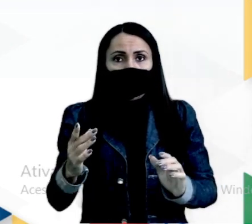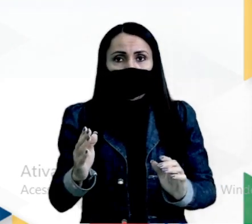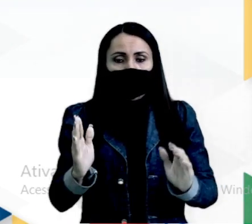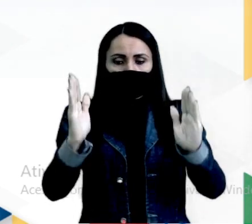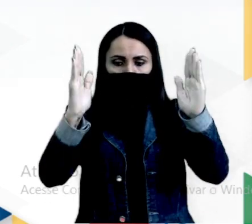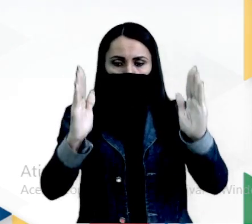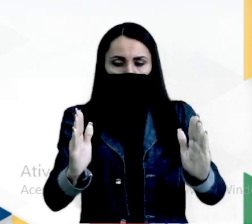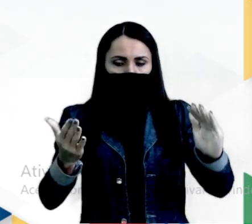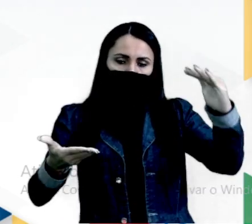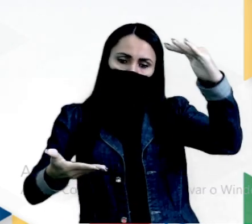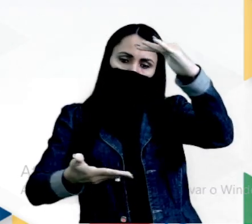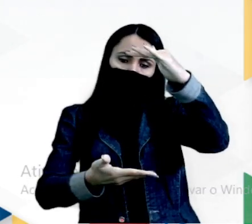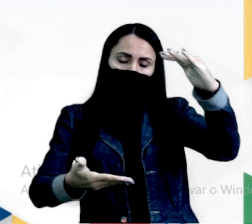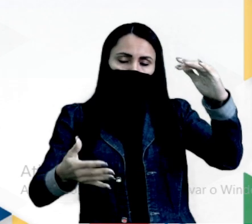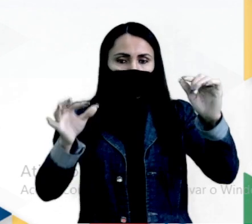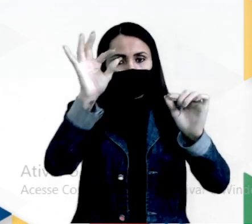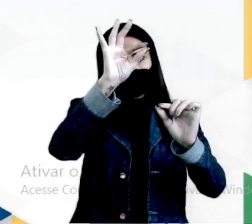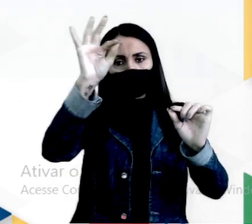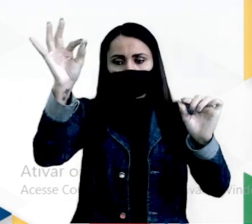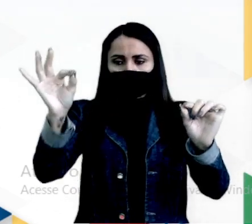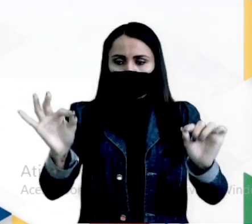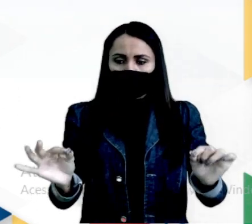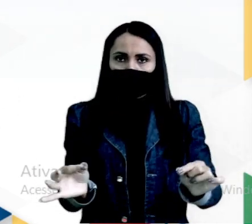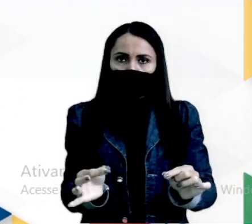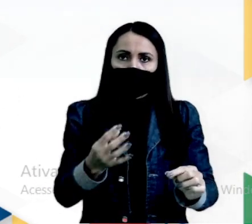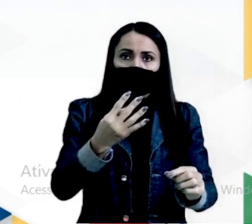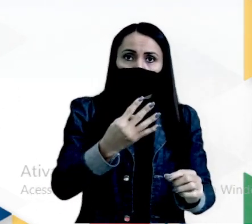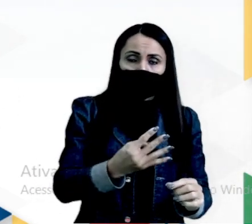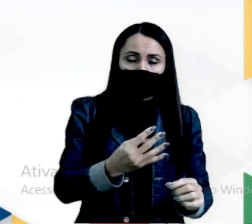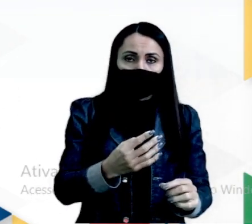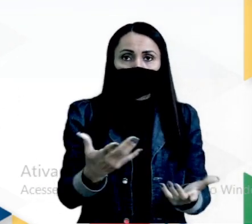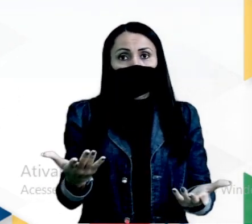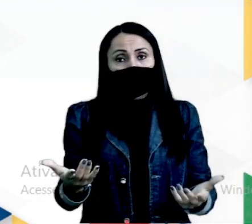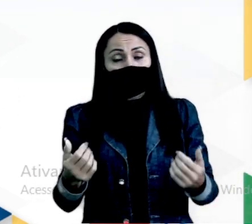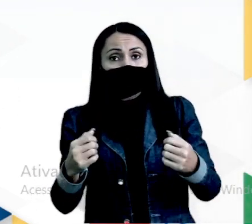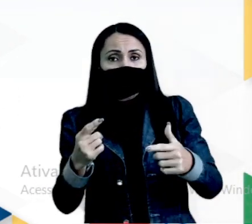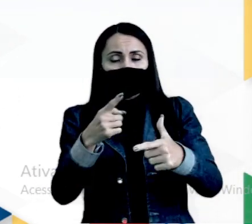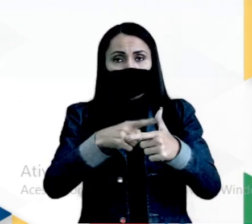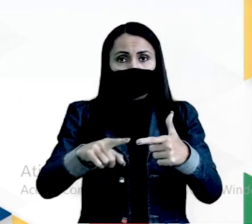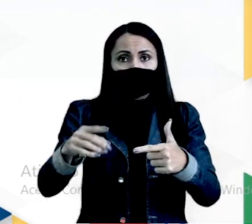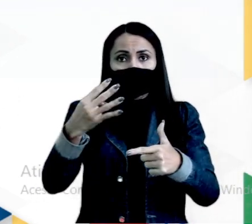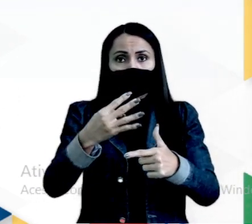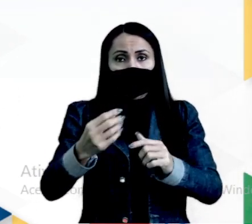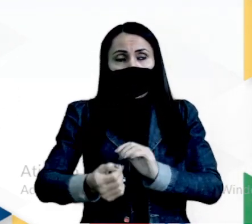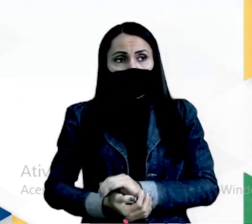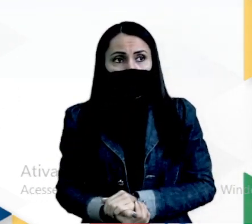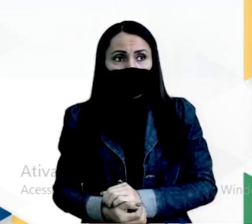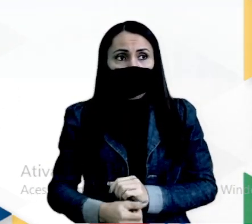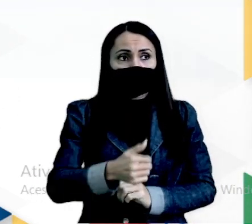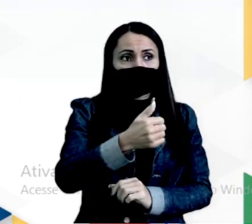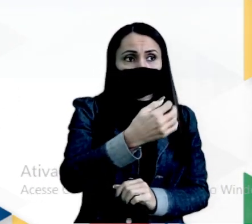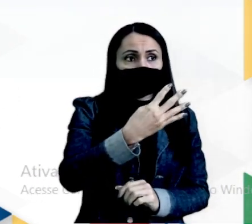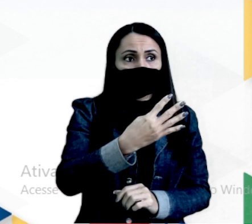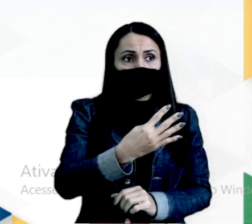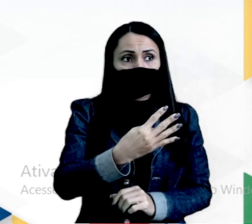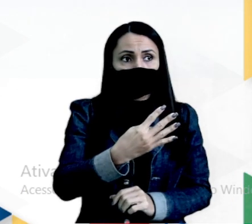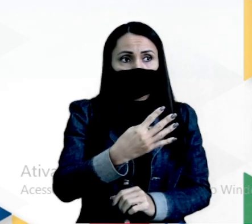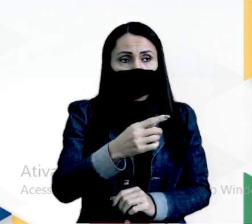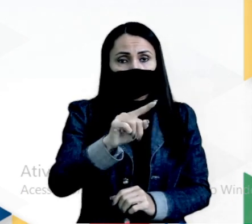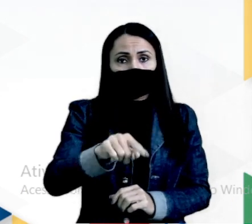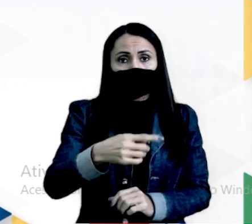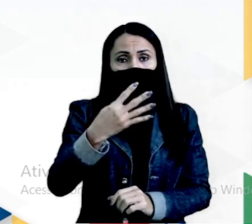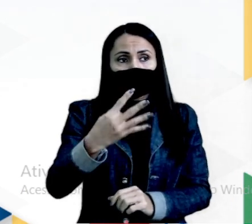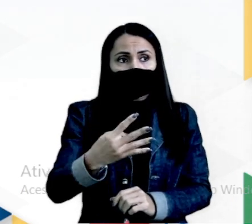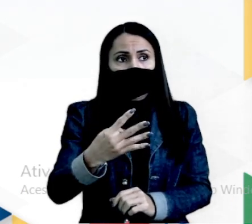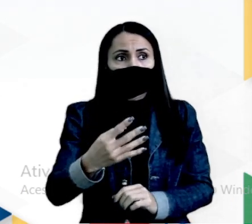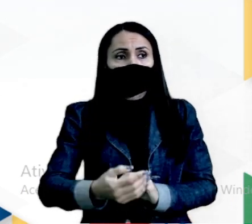o seu lado. Então, fazendo isso, tá mais claro para você agora? Você vai pegar 14,4 e vai igualar